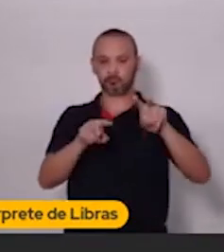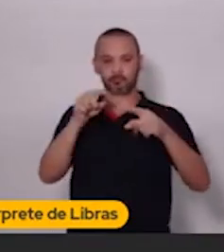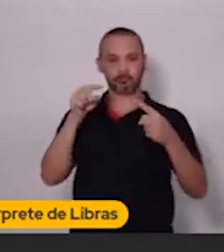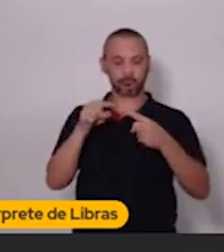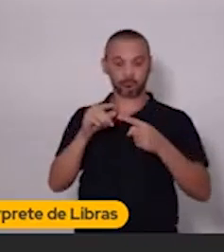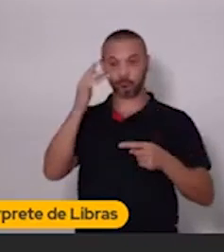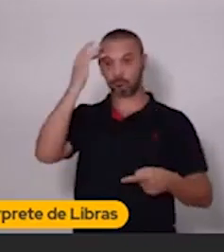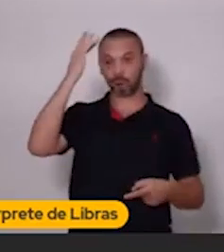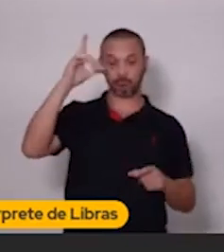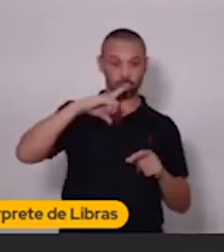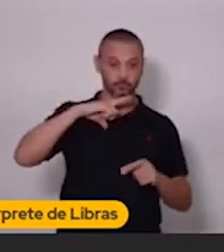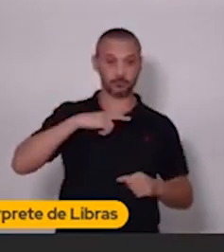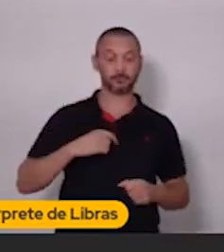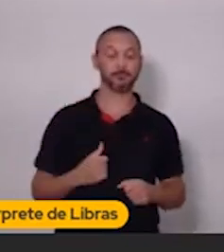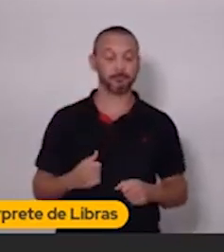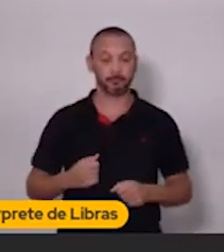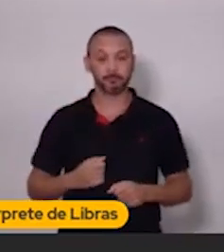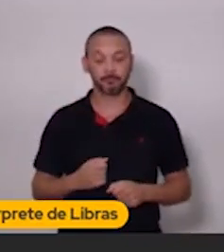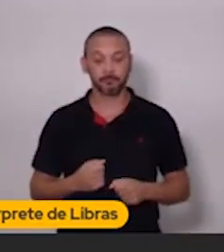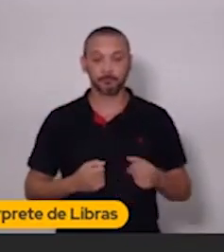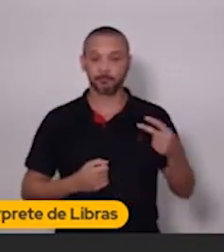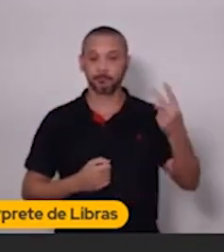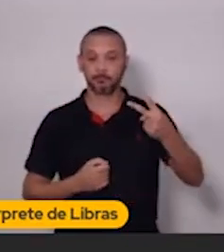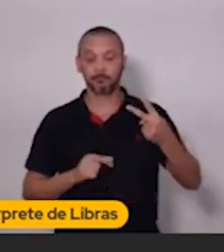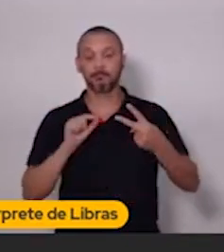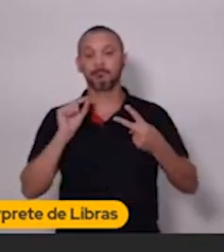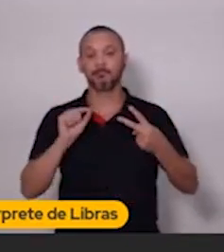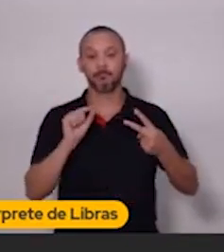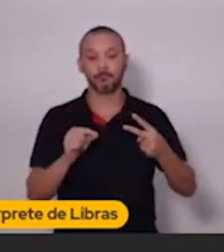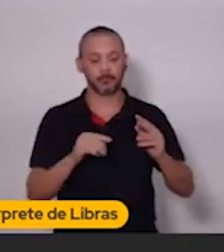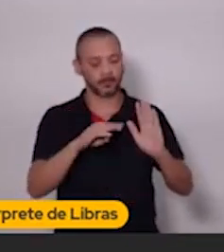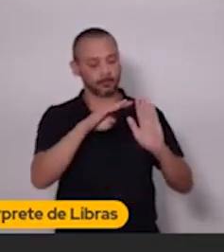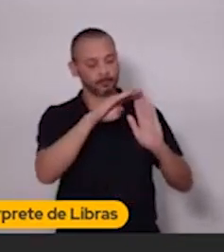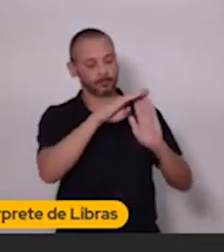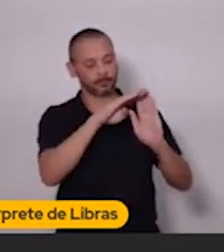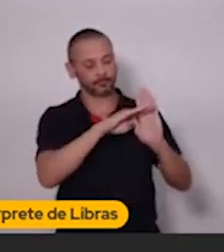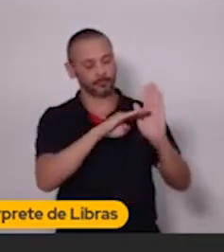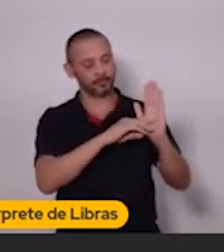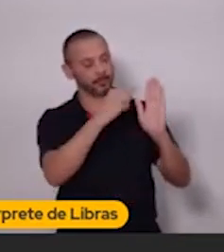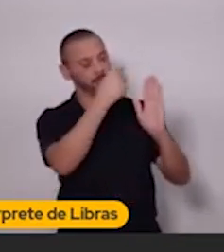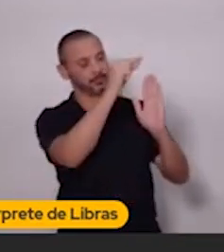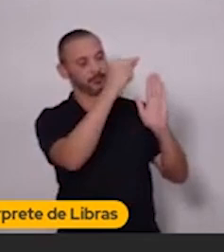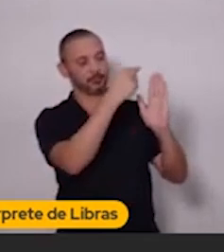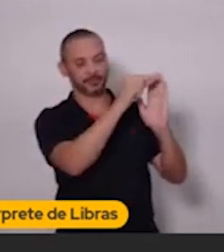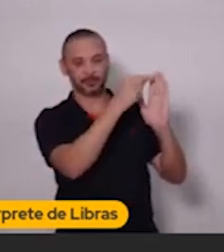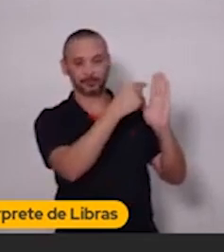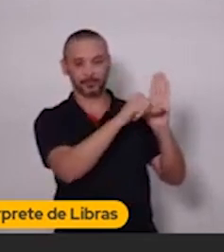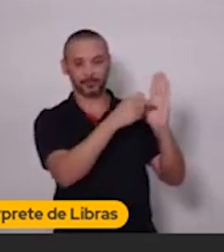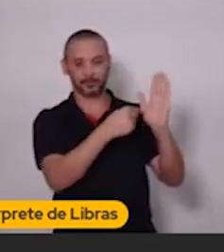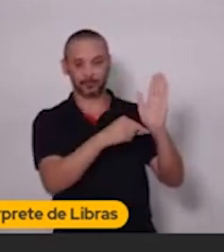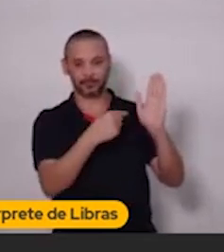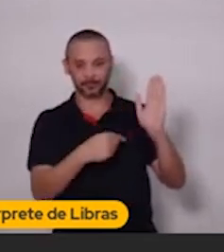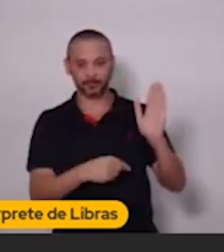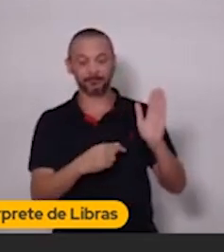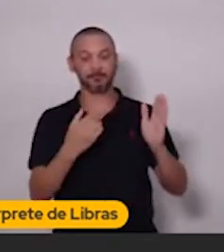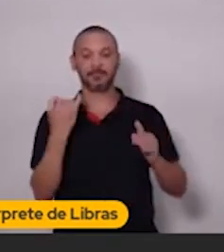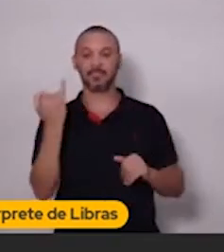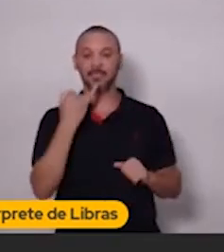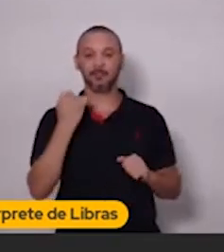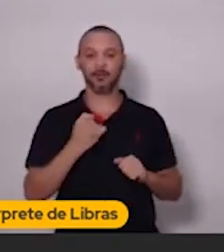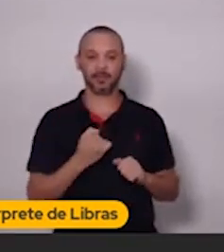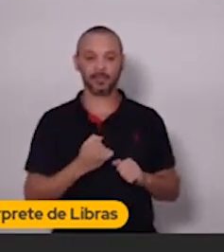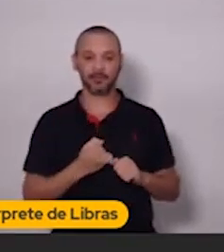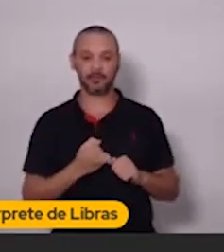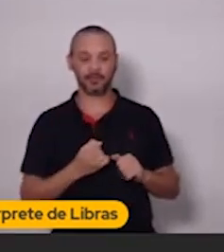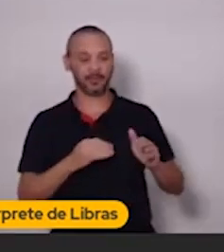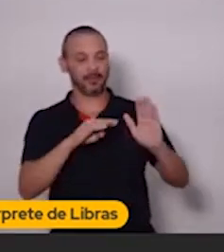fácil. O segundo ponto é fazer um checklist. Dá uma sensação tão boa quando a gente corta um item da